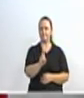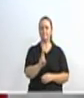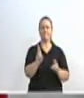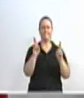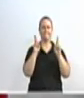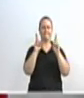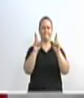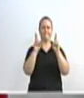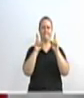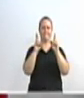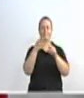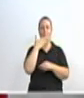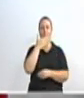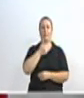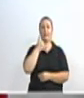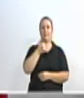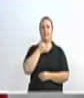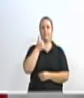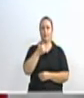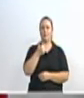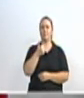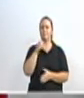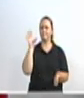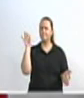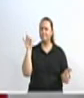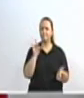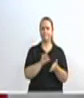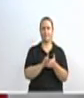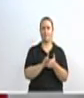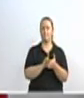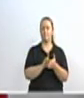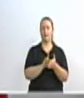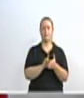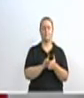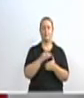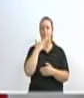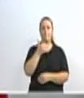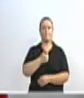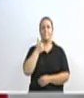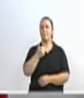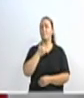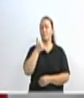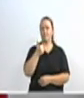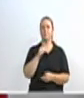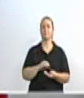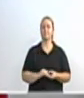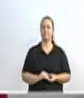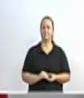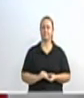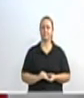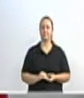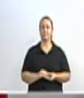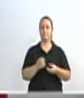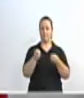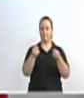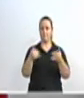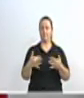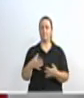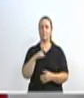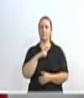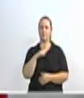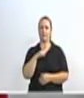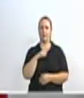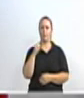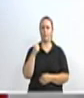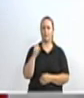espera melhoria significativa para a cidade de Blumenau. Falar que nós temos atendimento de 80%,